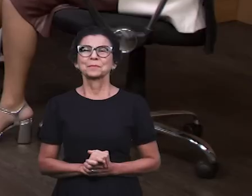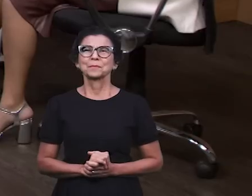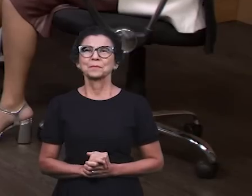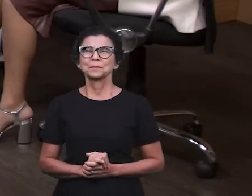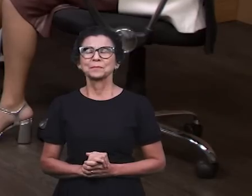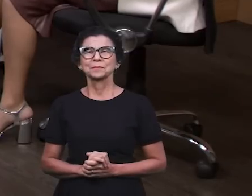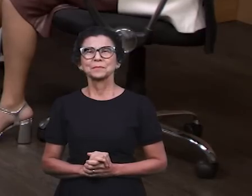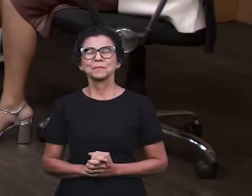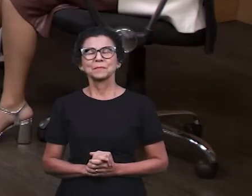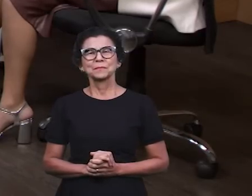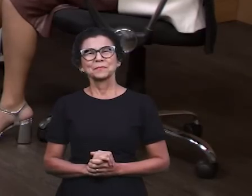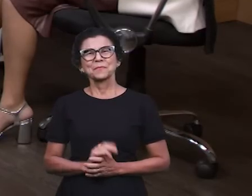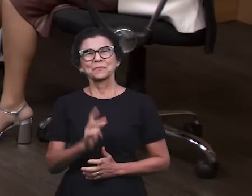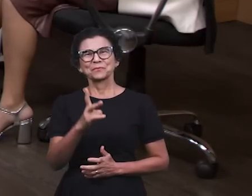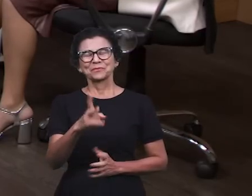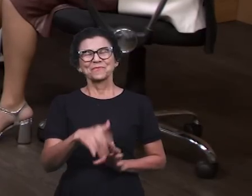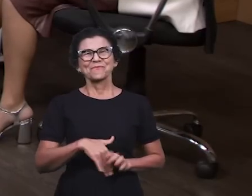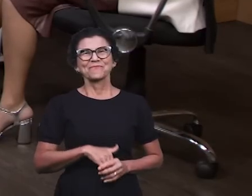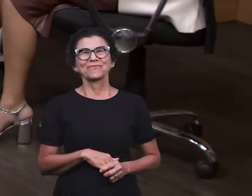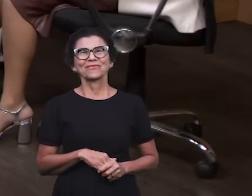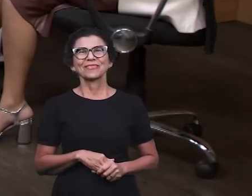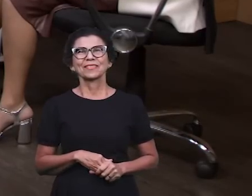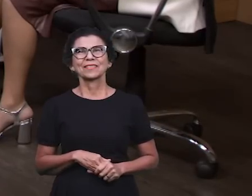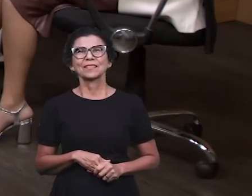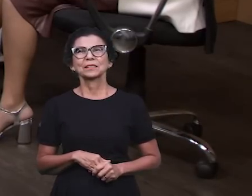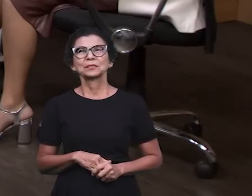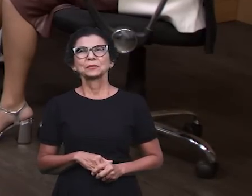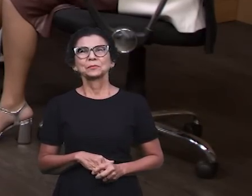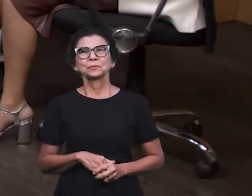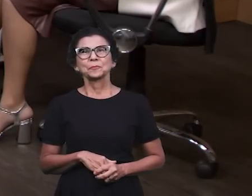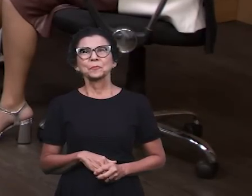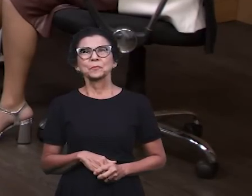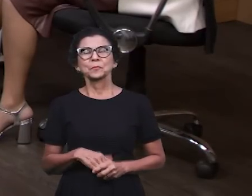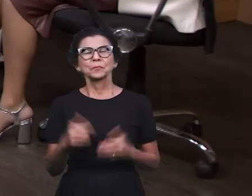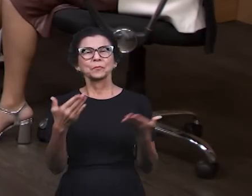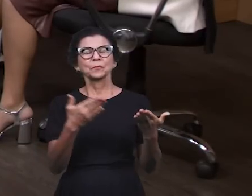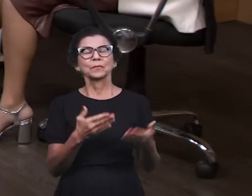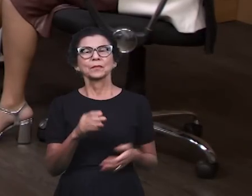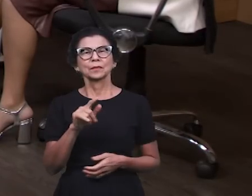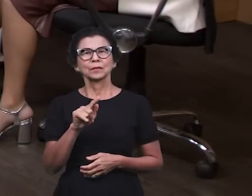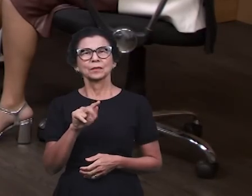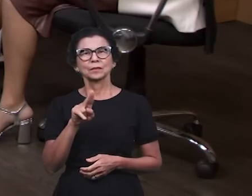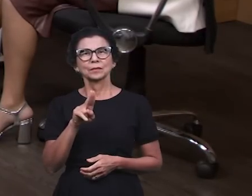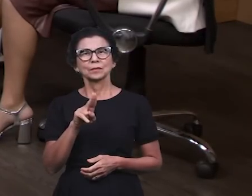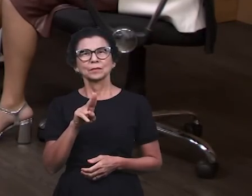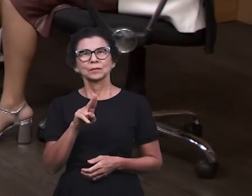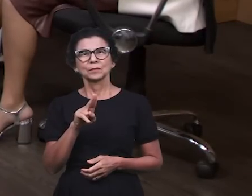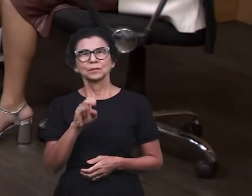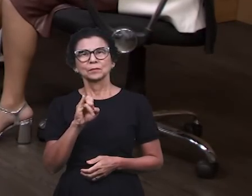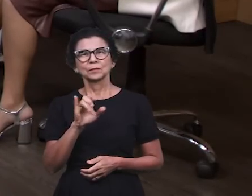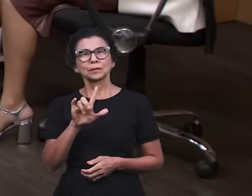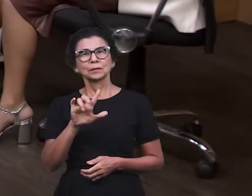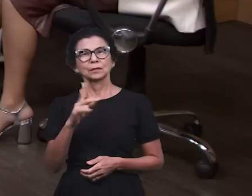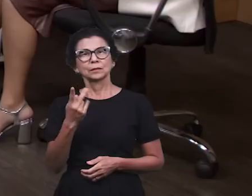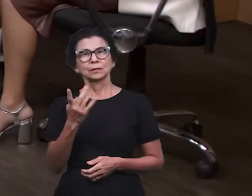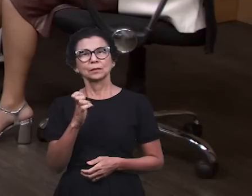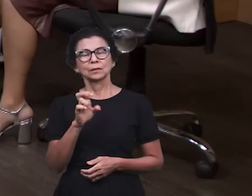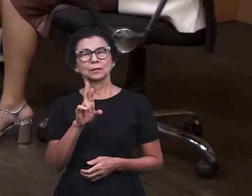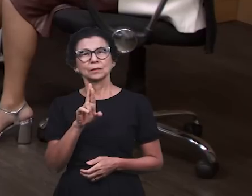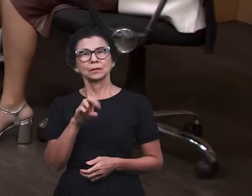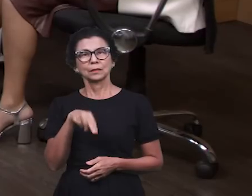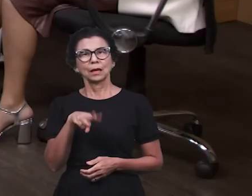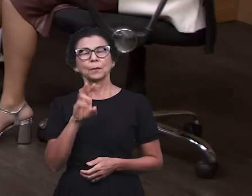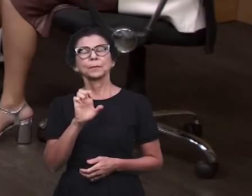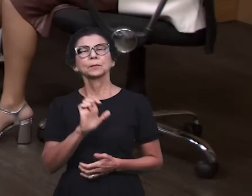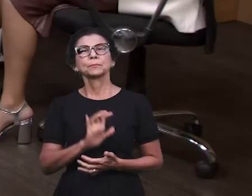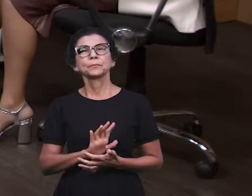então, André, com os nossos jovens? Vamos chamar agora o Guilherme para participar. Guilherme, fala para a gente qual louvor que você gosta e qual